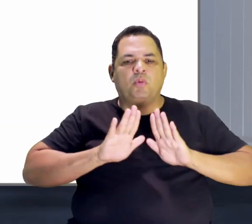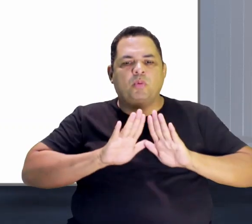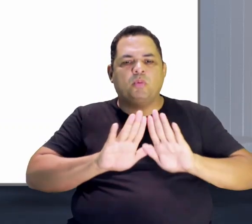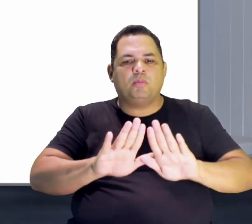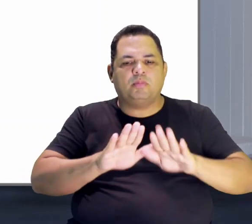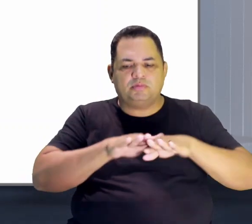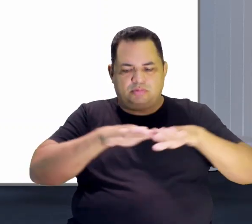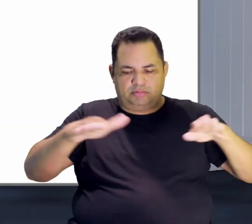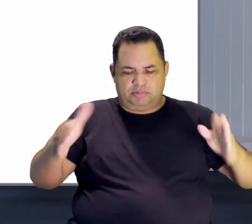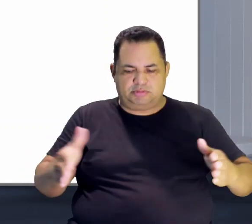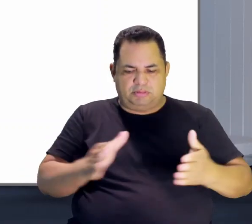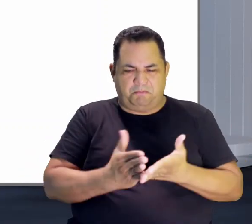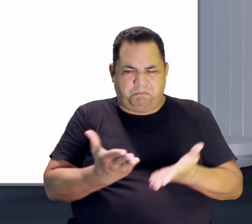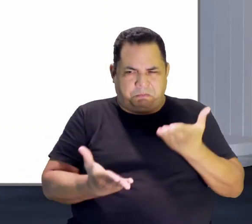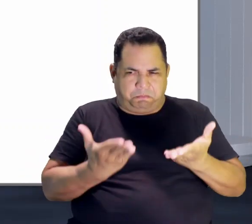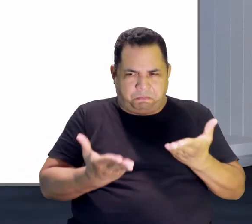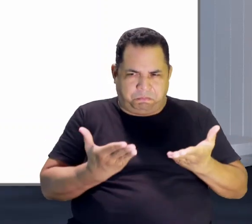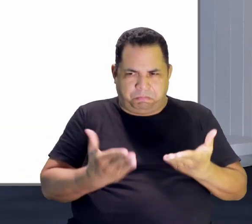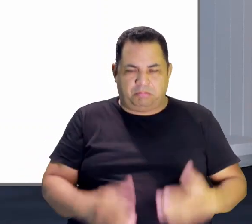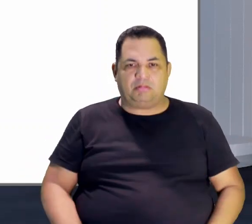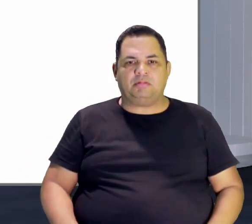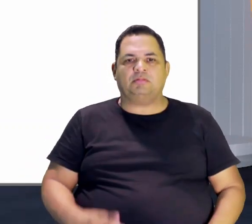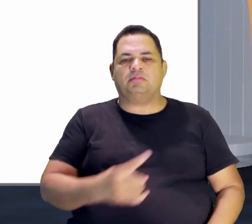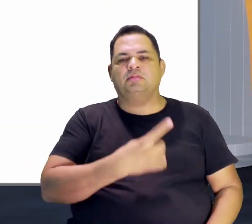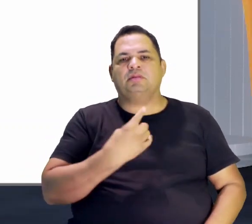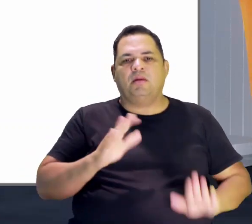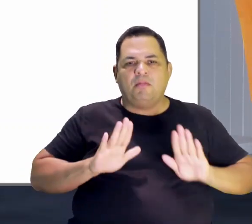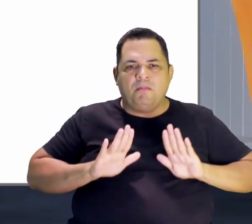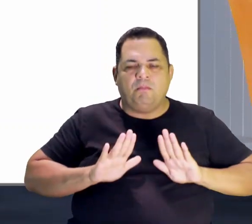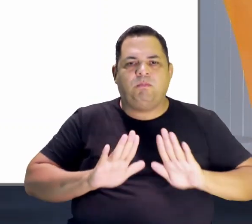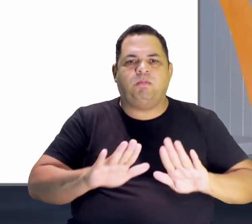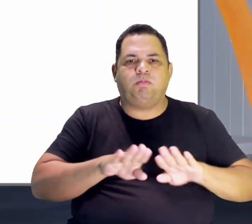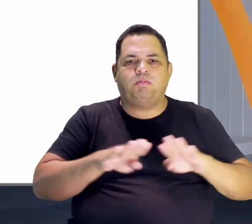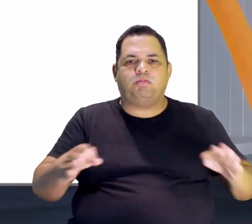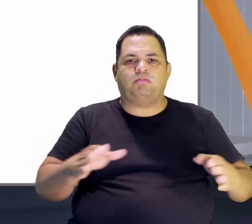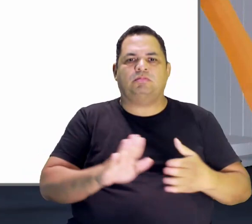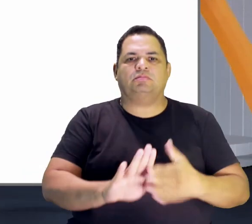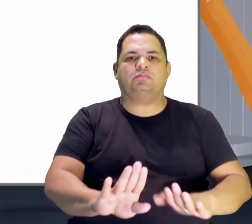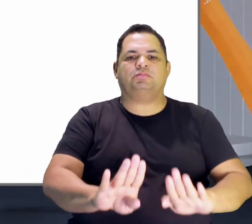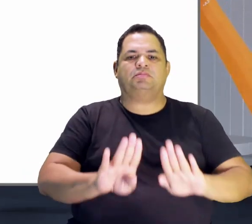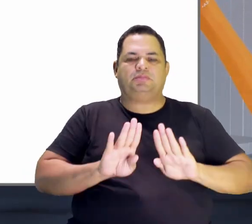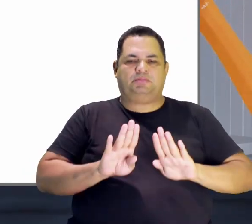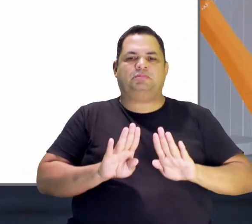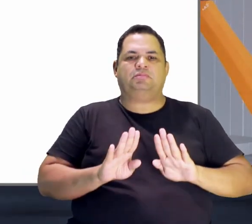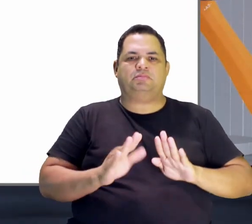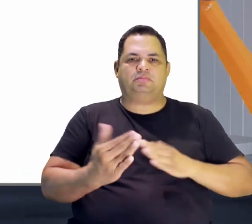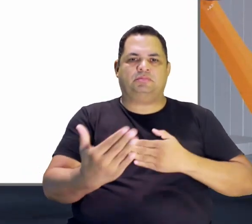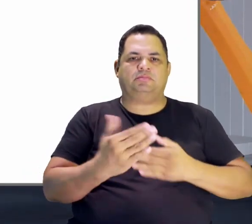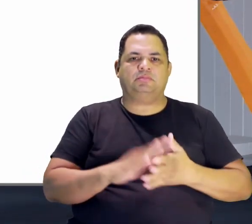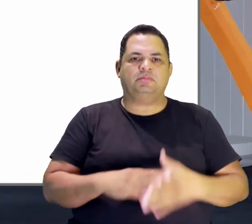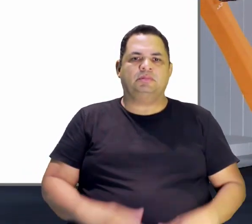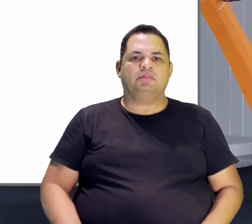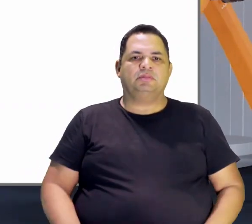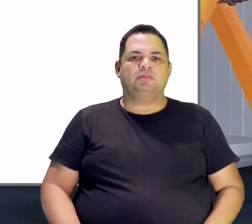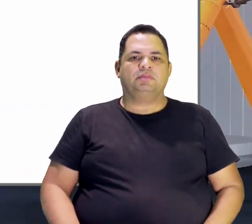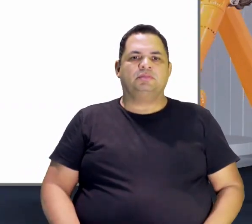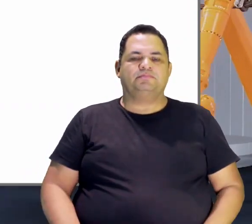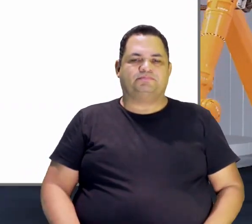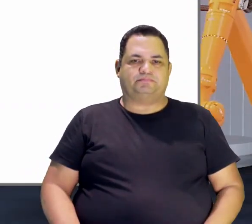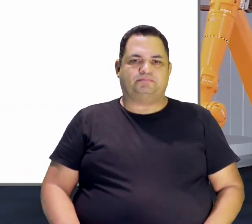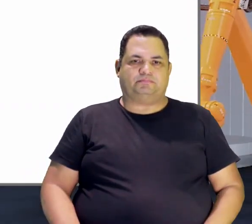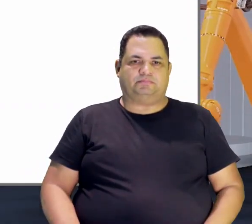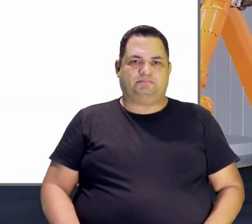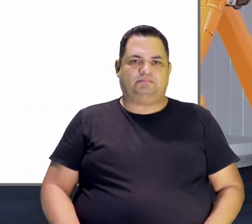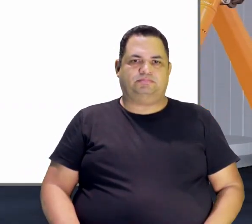mesa pesada. Na hora que você empurrou a mesa também te empurrou. Senão precisava de força para se